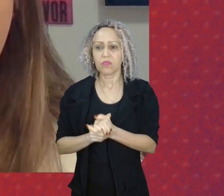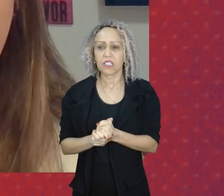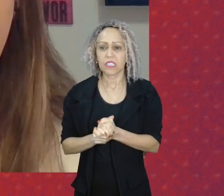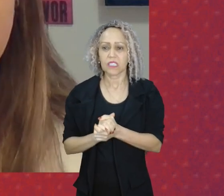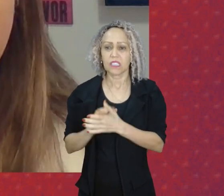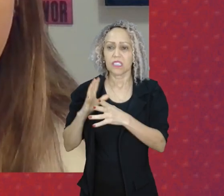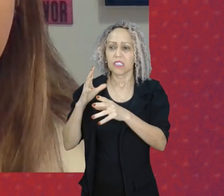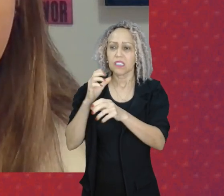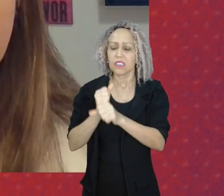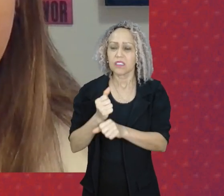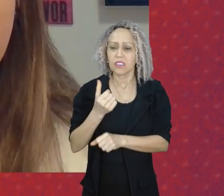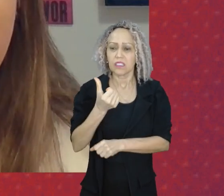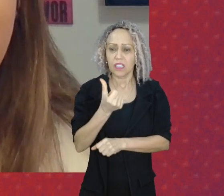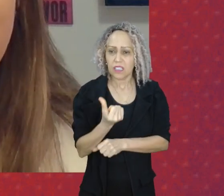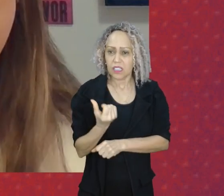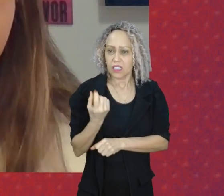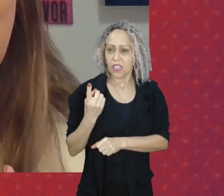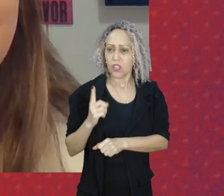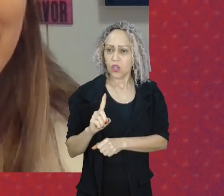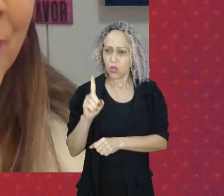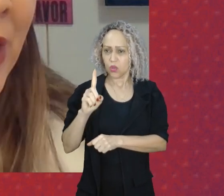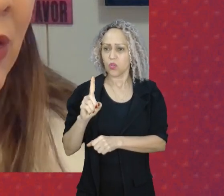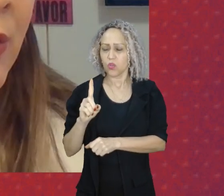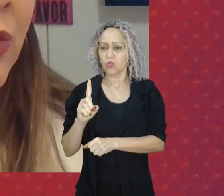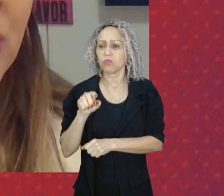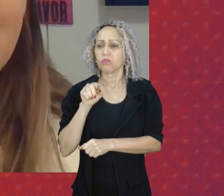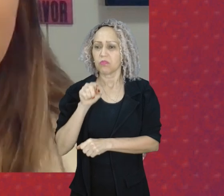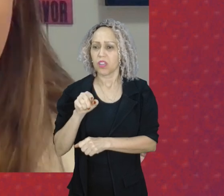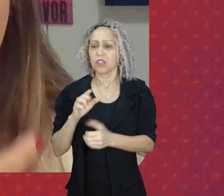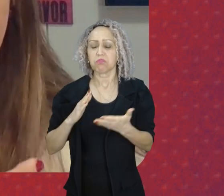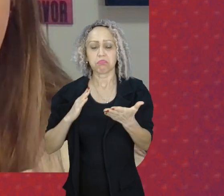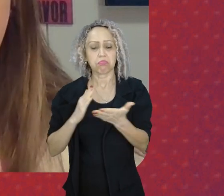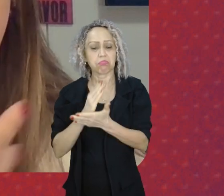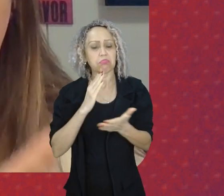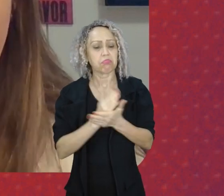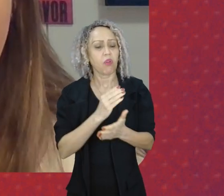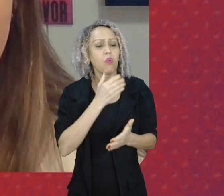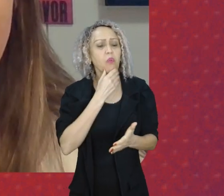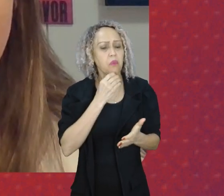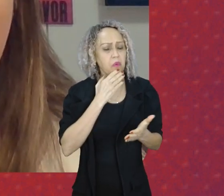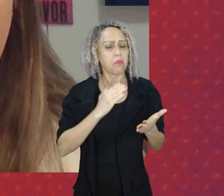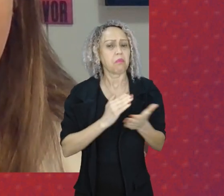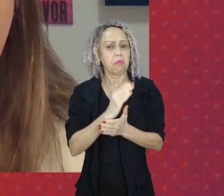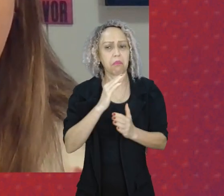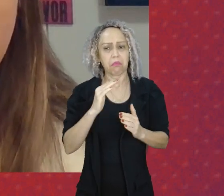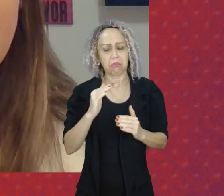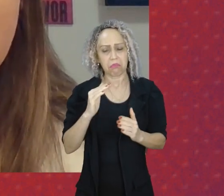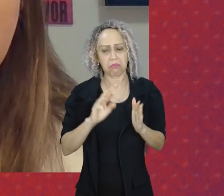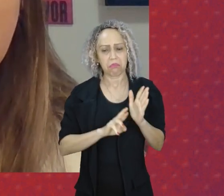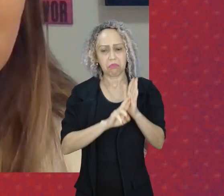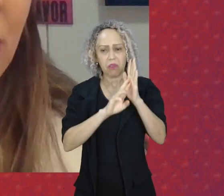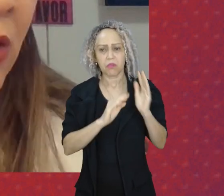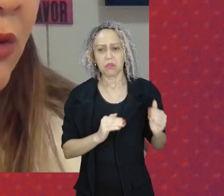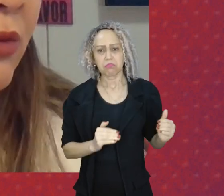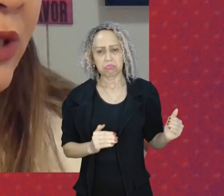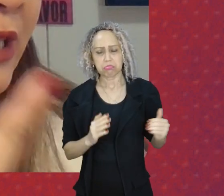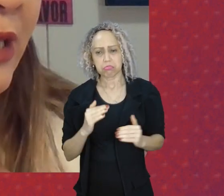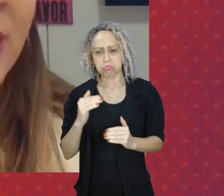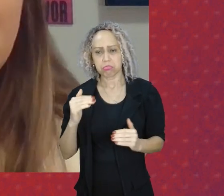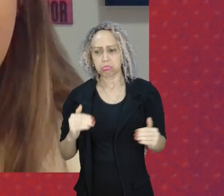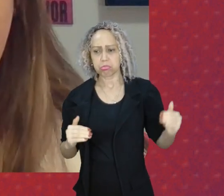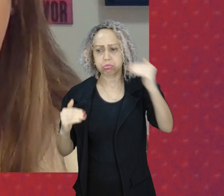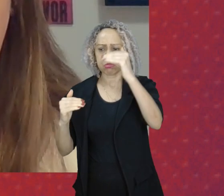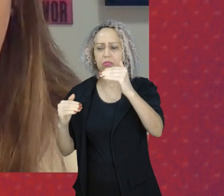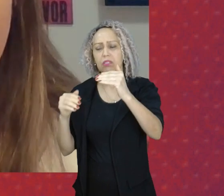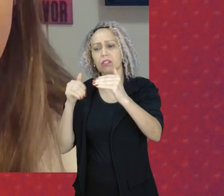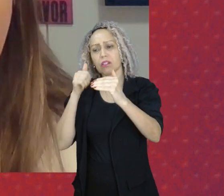a 61% do universo dos eleitos. Então, notem como os homens brancos estão sobre-representados em comparação com o que